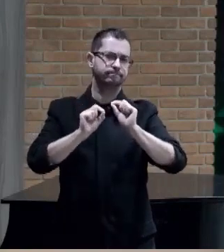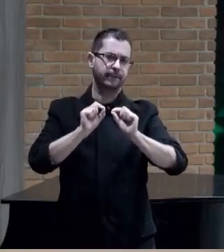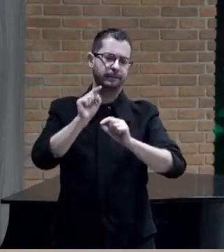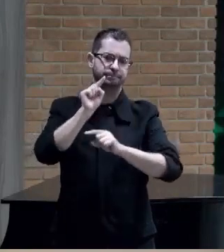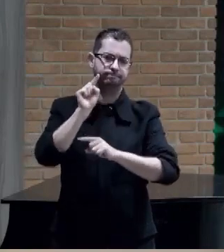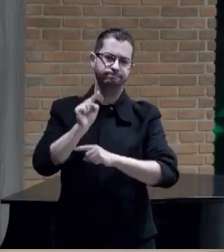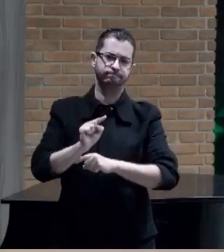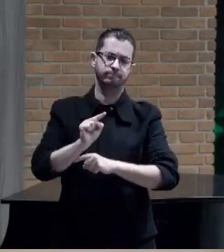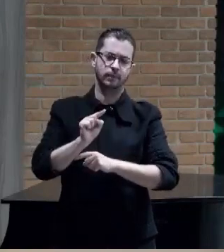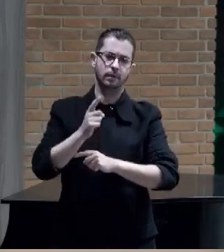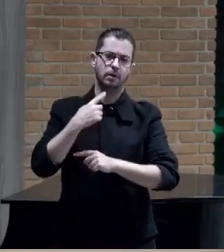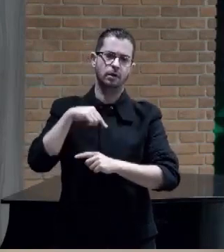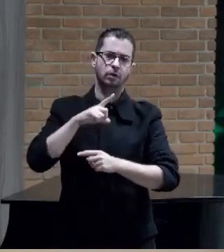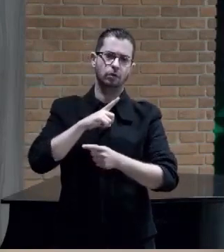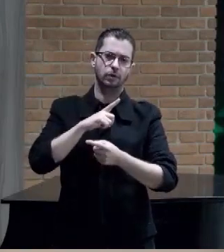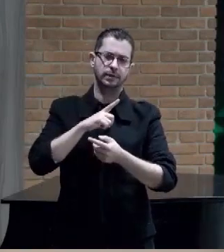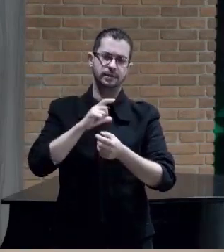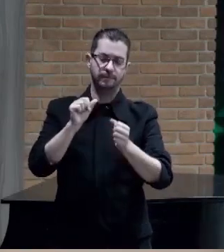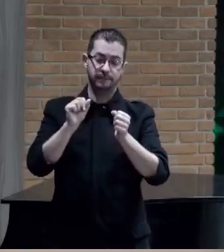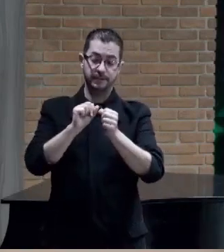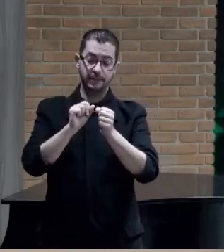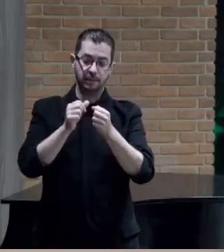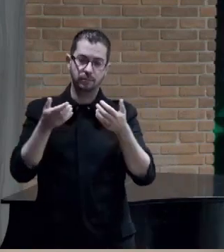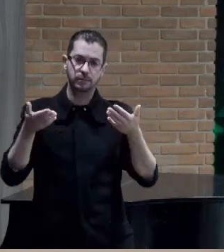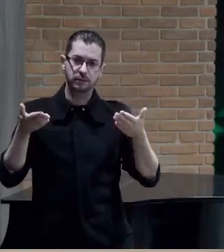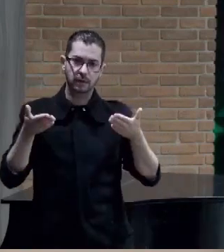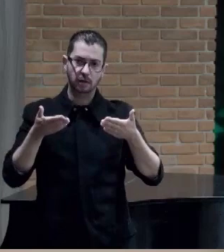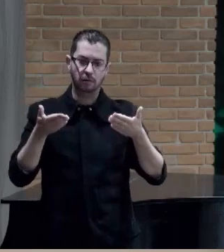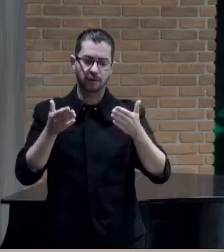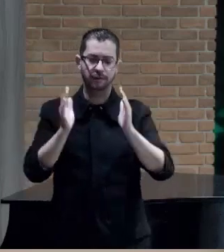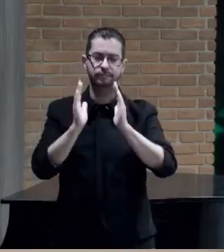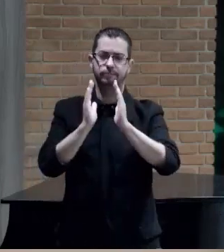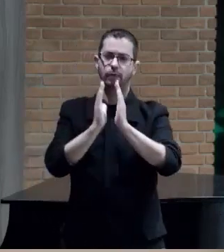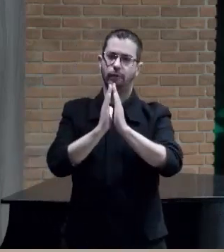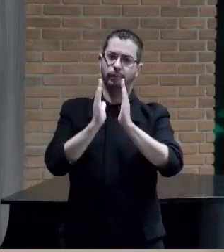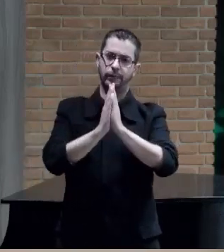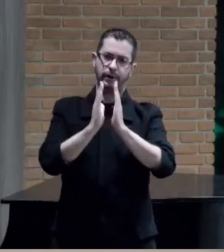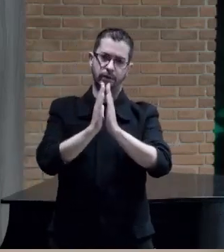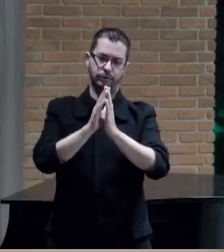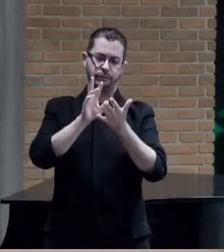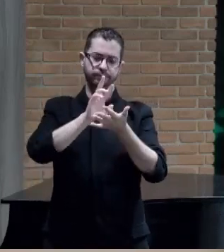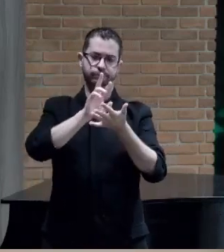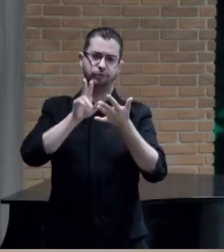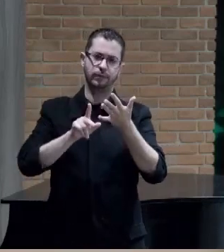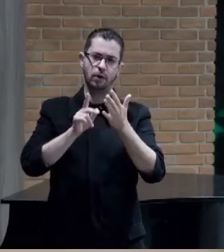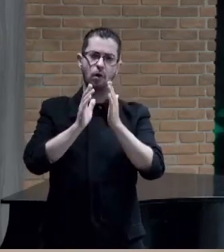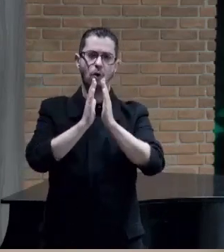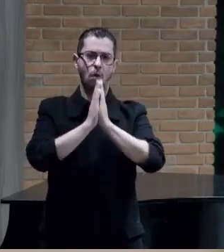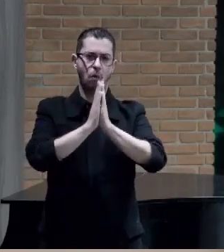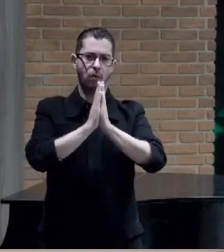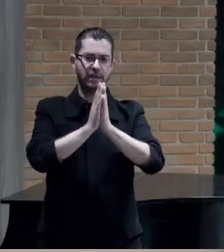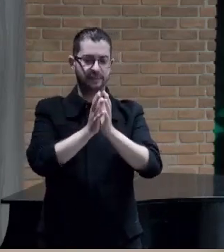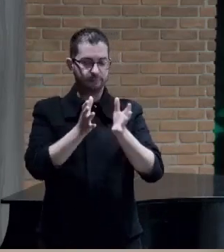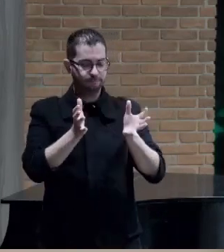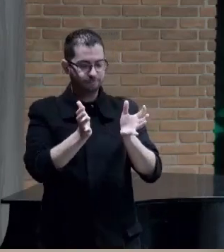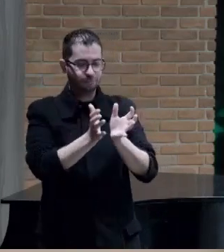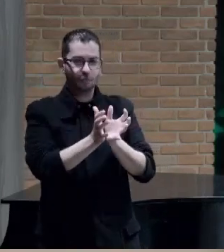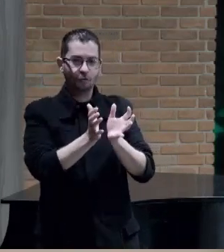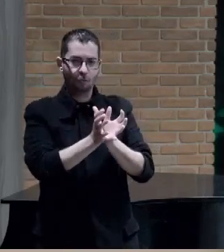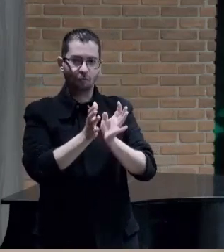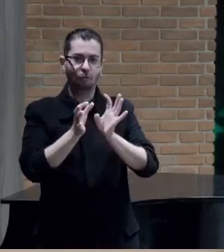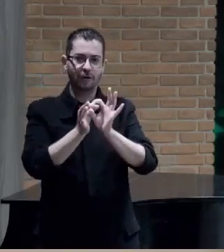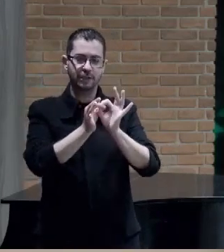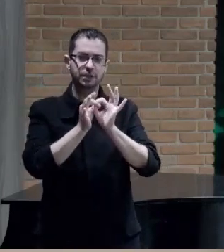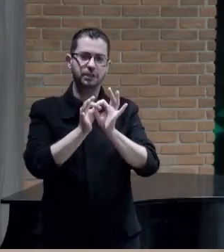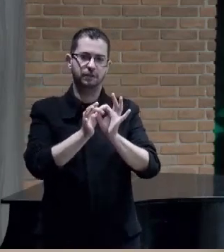Nós acabamos de fazer aqui orações, ou uma oração coletiva, em